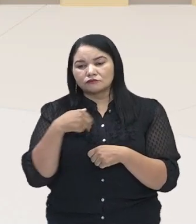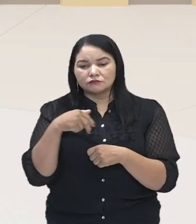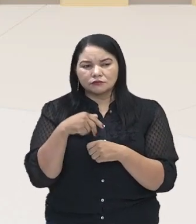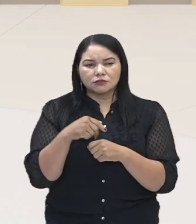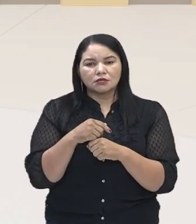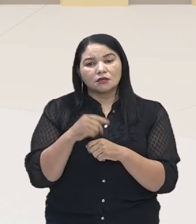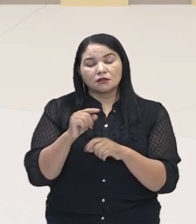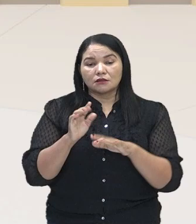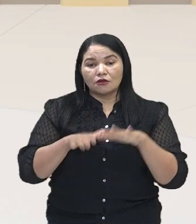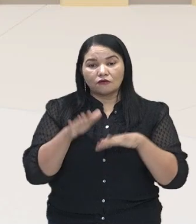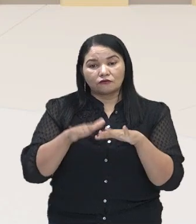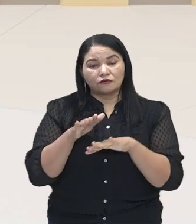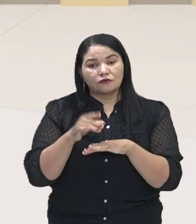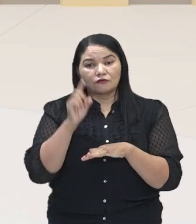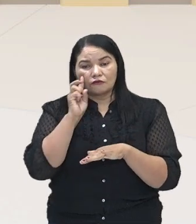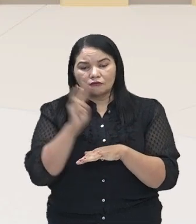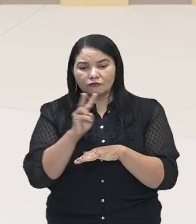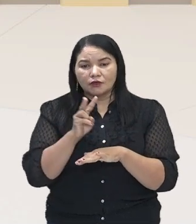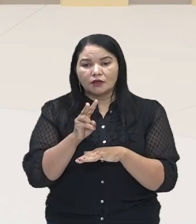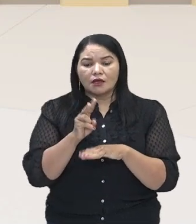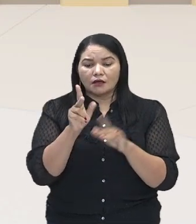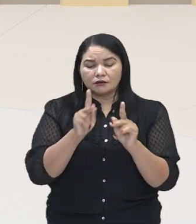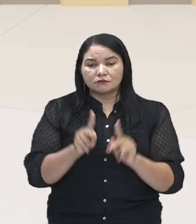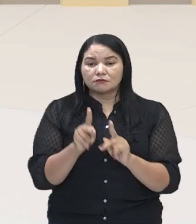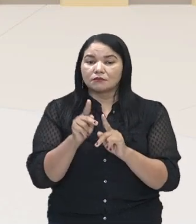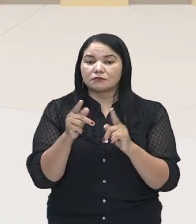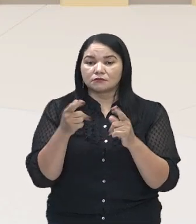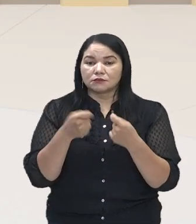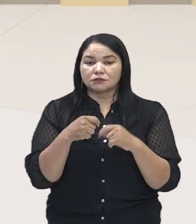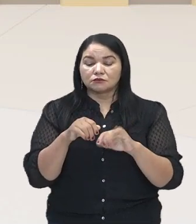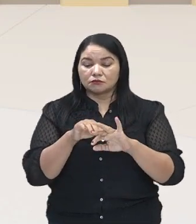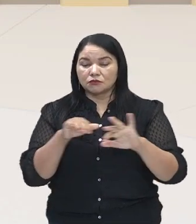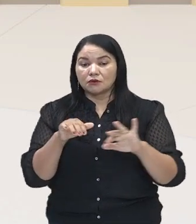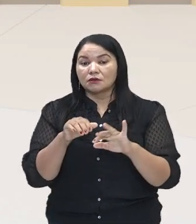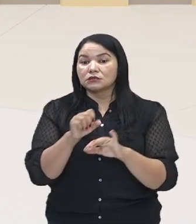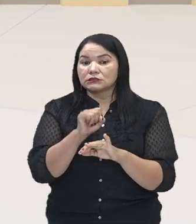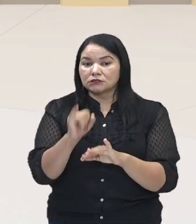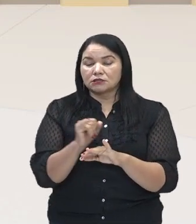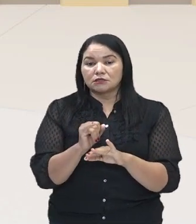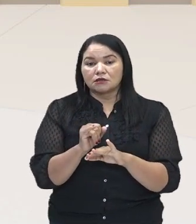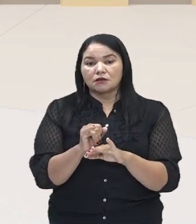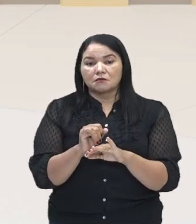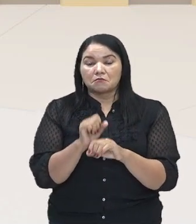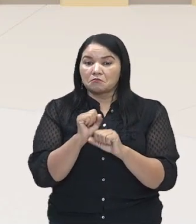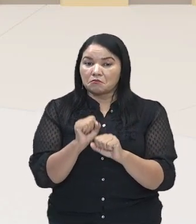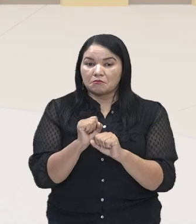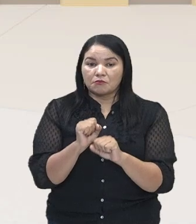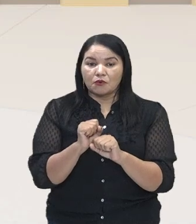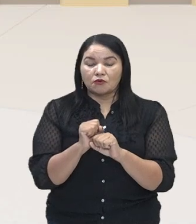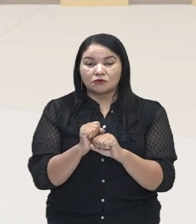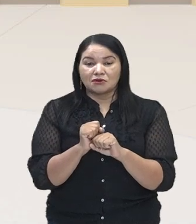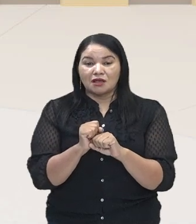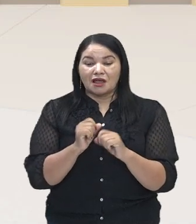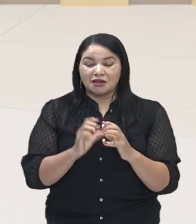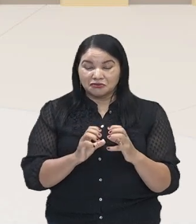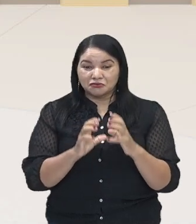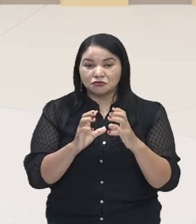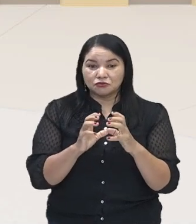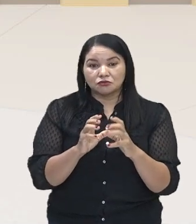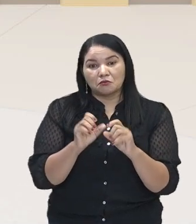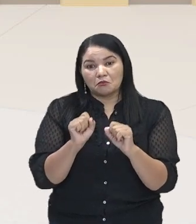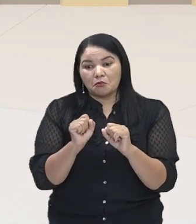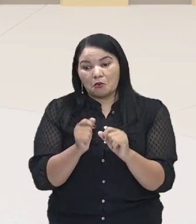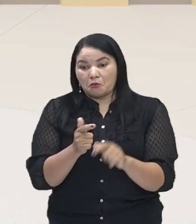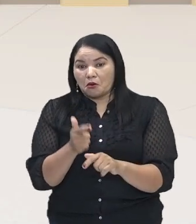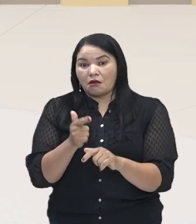tente apaziguar, tente separar, porque Deus o livre, aquela pessoa que está discutindo também tem uma arma e acaba tendo